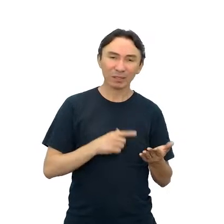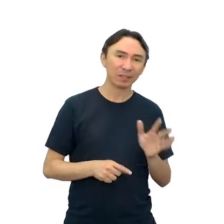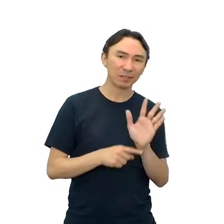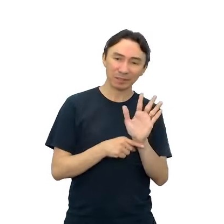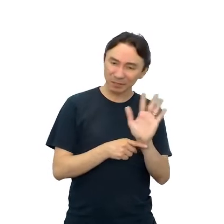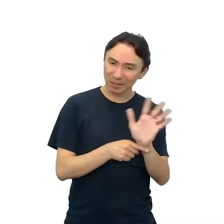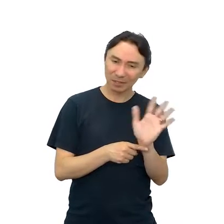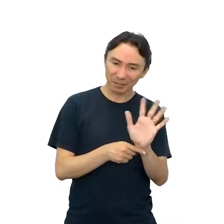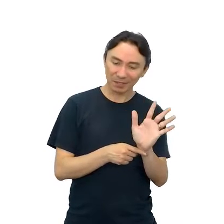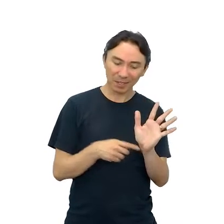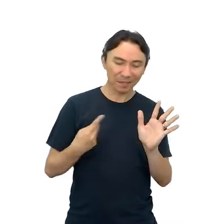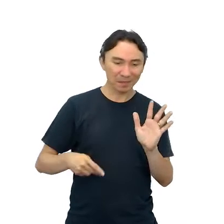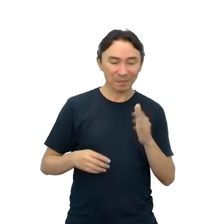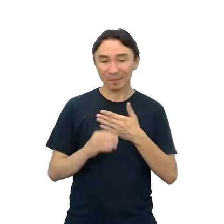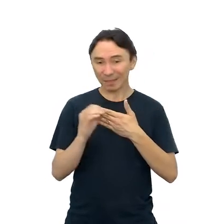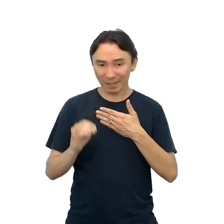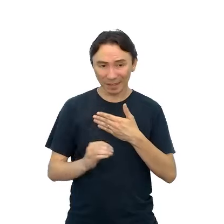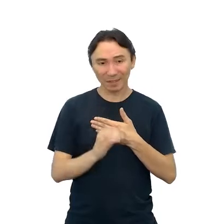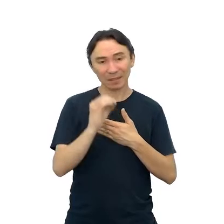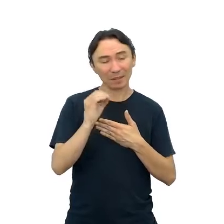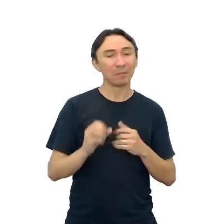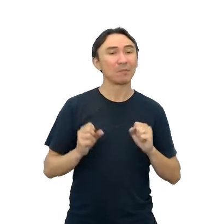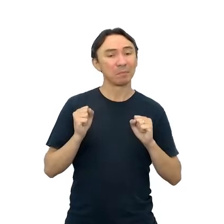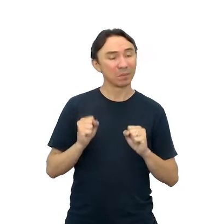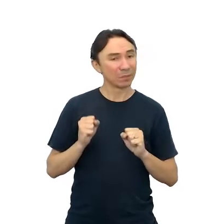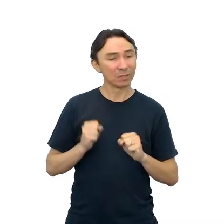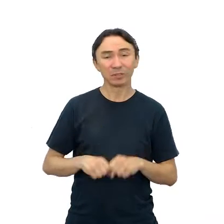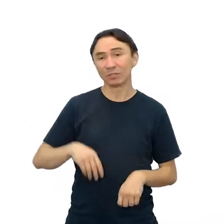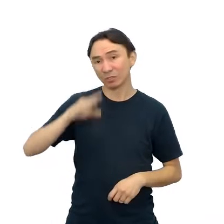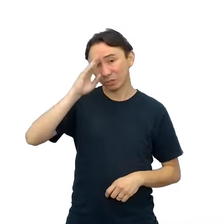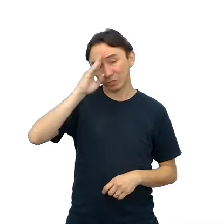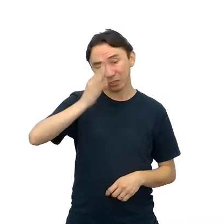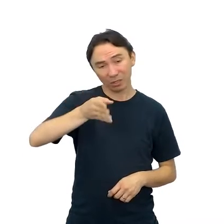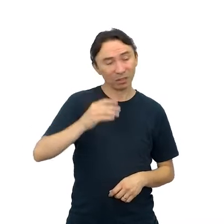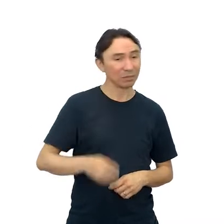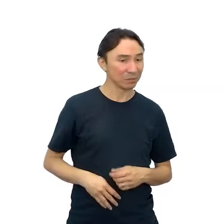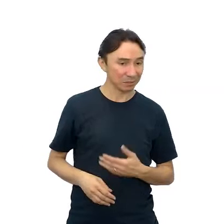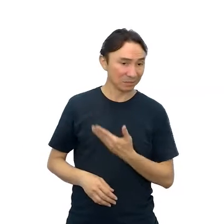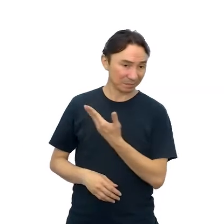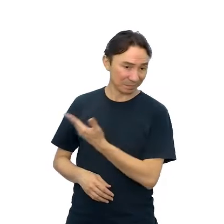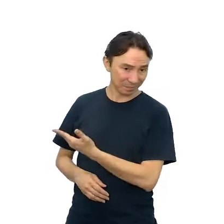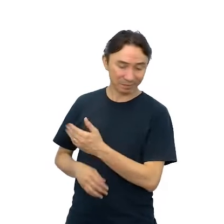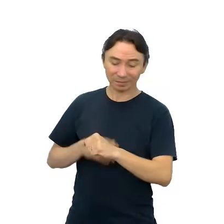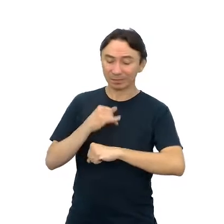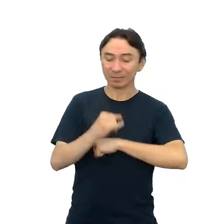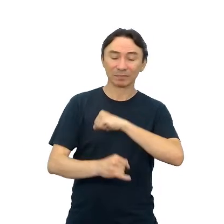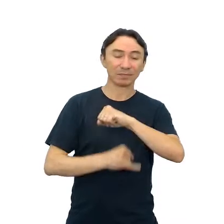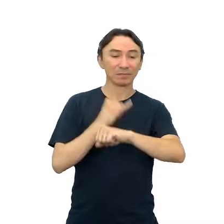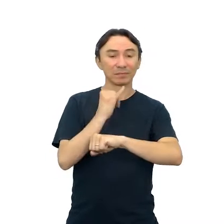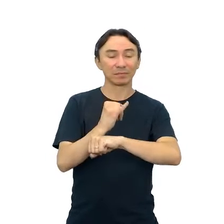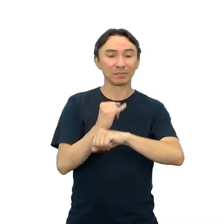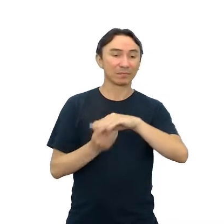Centro de Mídias, né, pode ir diretamente pelo site